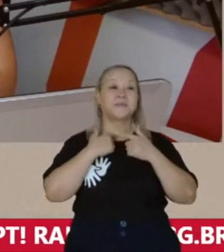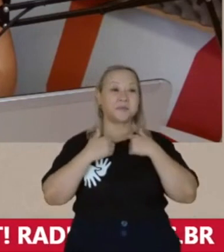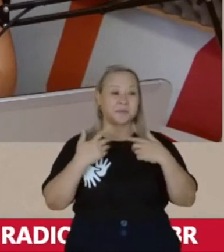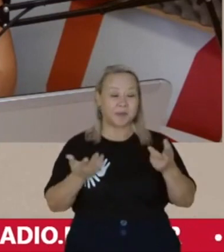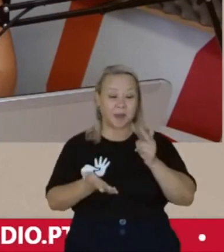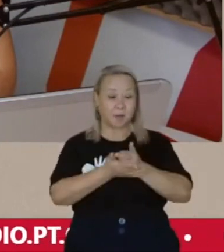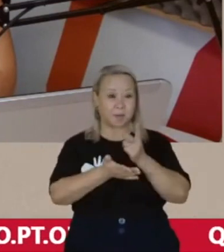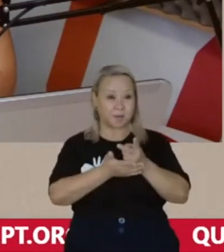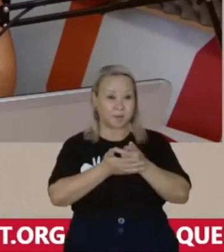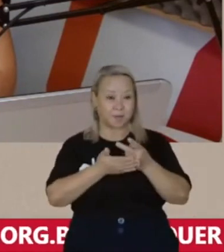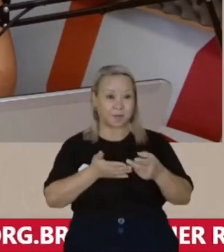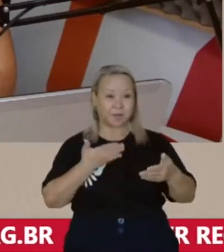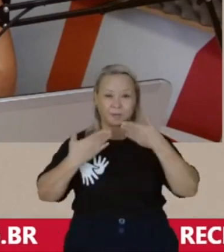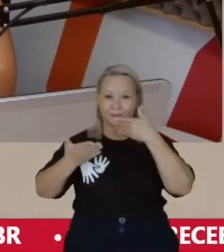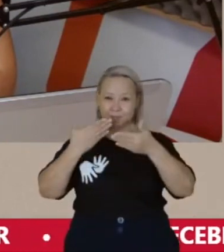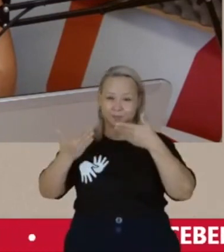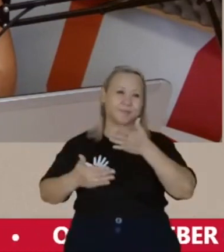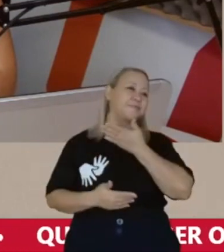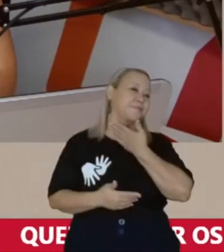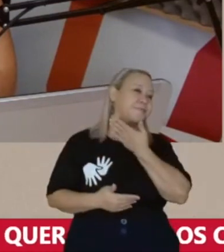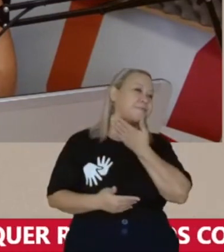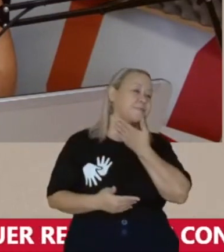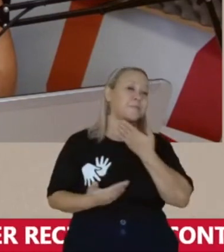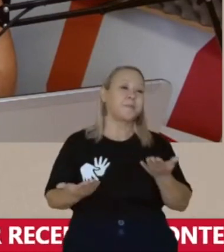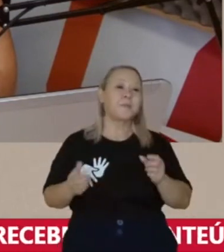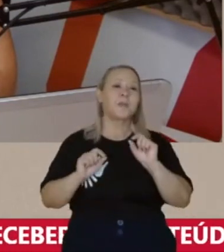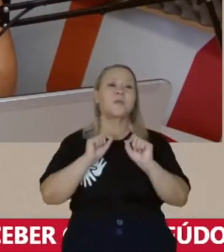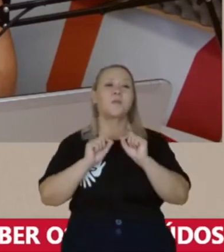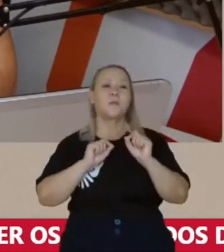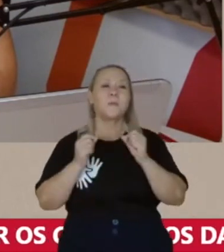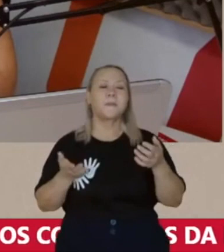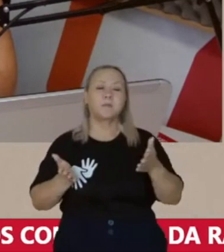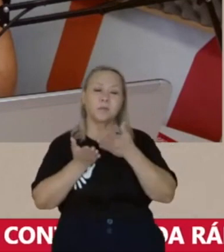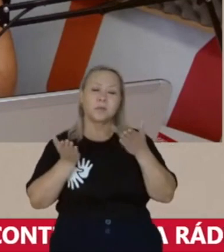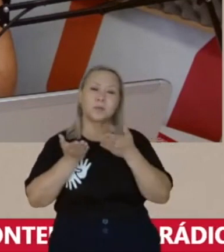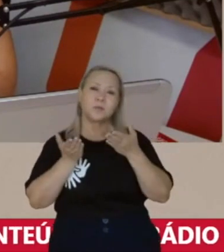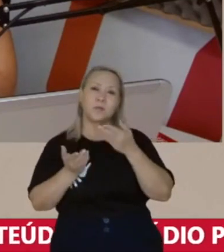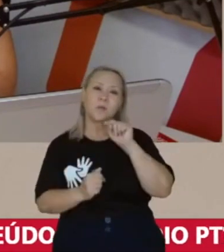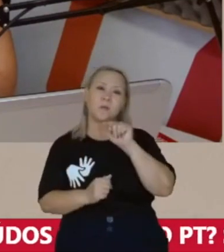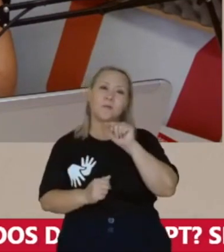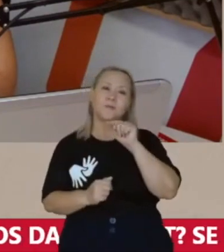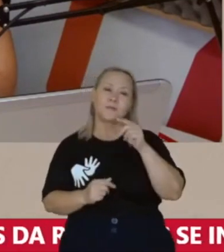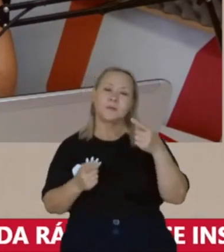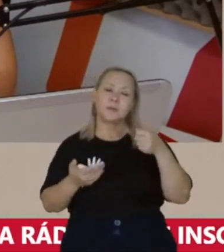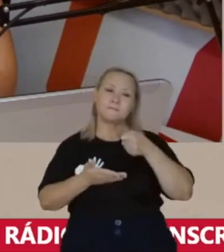continuar essa prosa, né? O que inspirou você a se